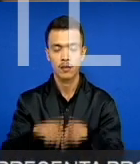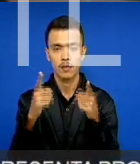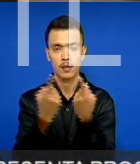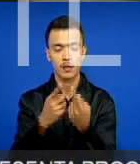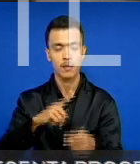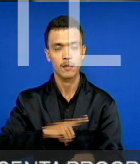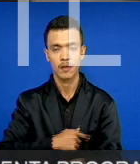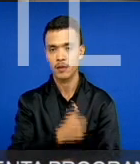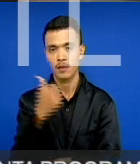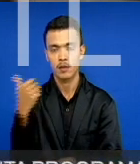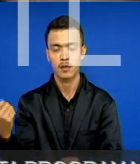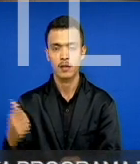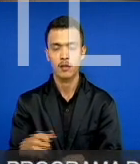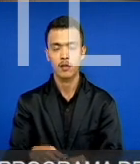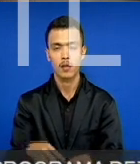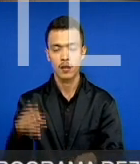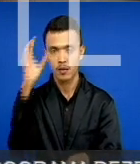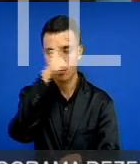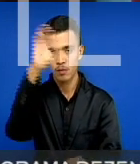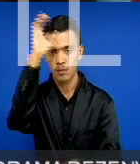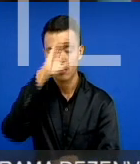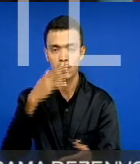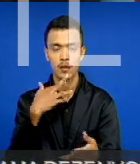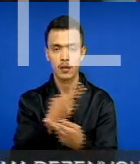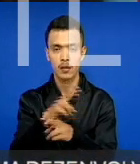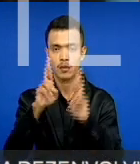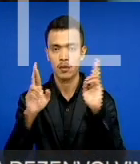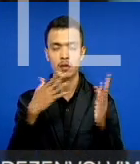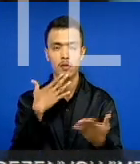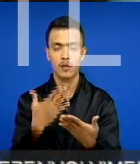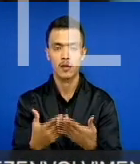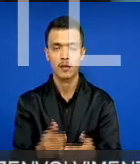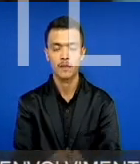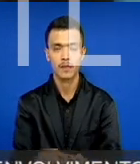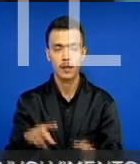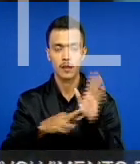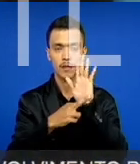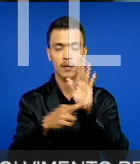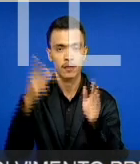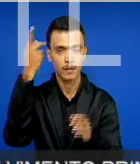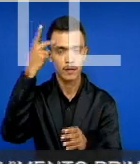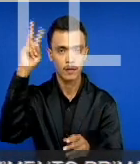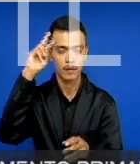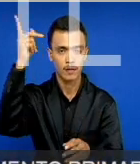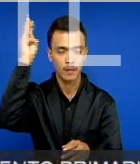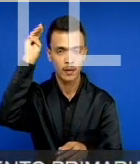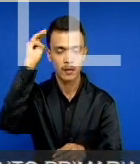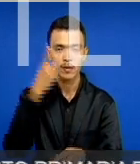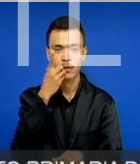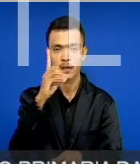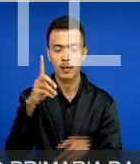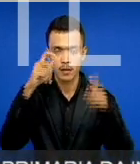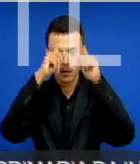selo investe nito, fili mamo malo, at tubuka rin sa mga rin hodiak. Representante Vice-Primeiro-Ministro Jorge Martins declara,